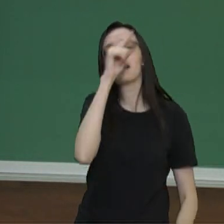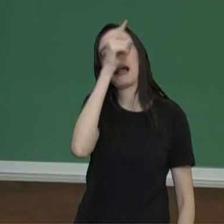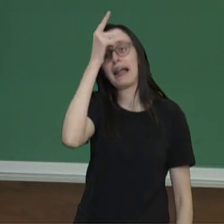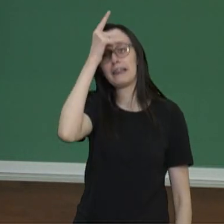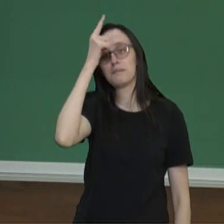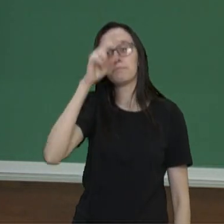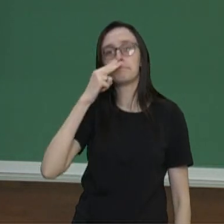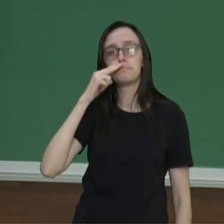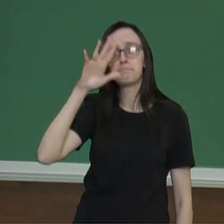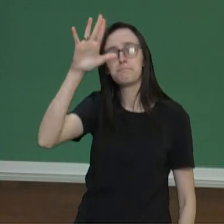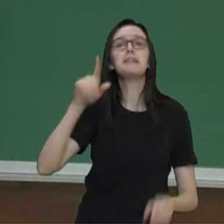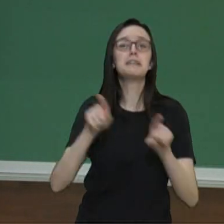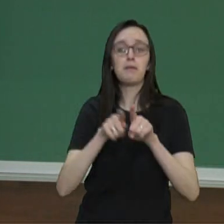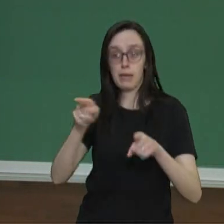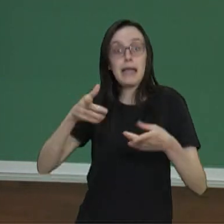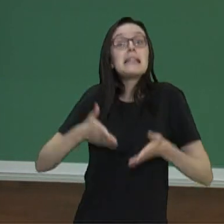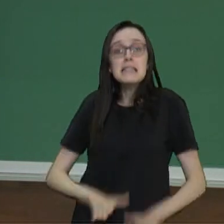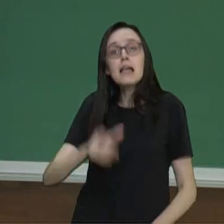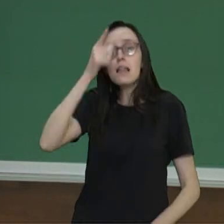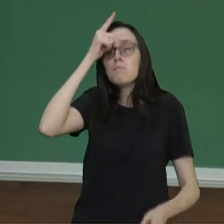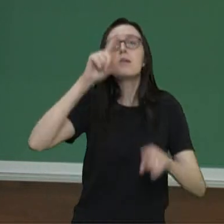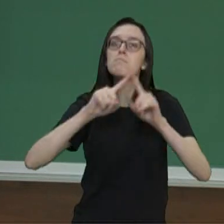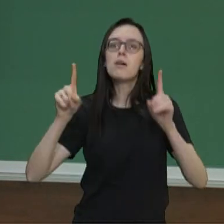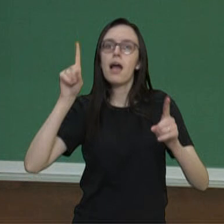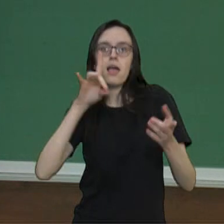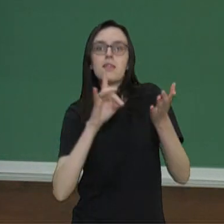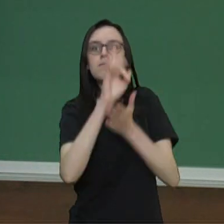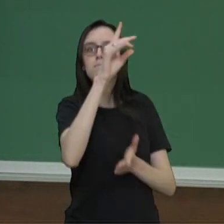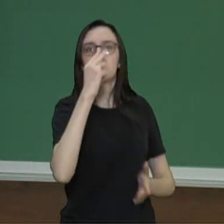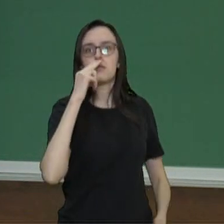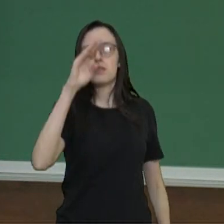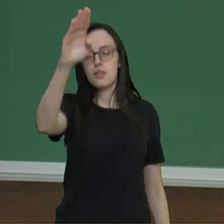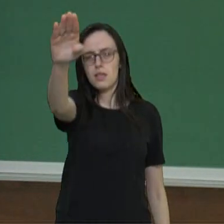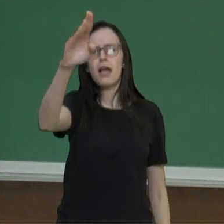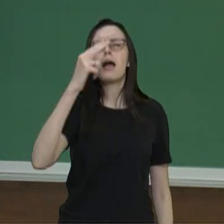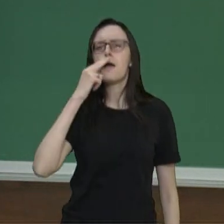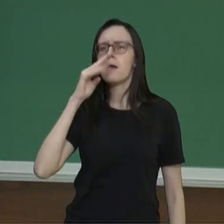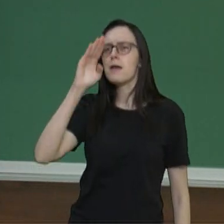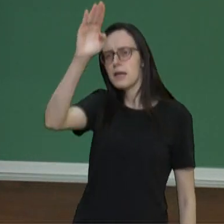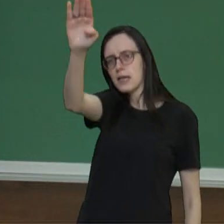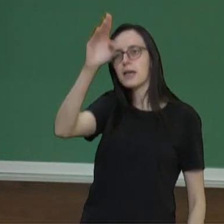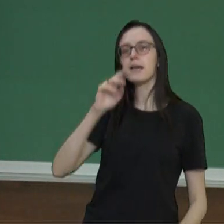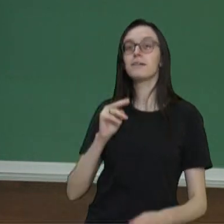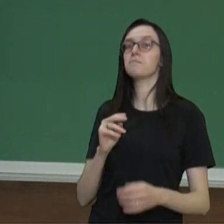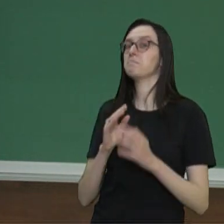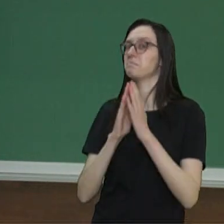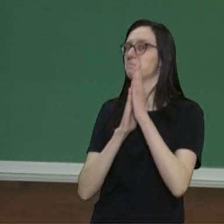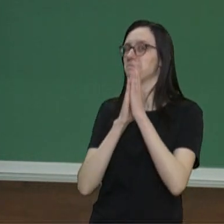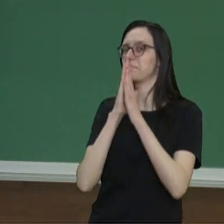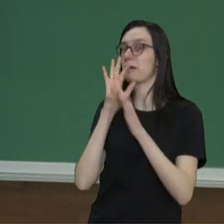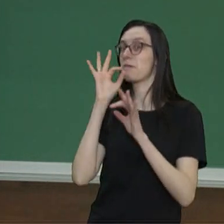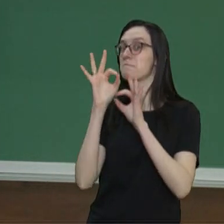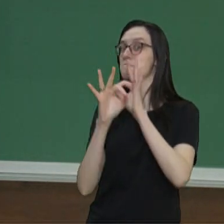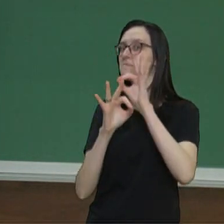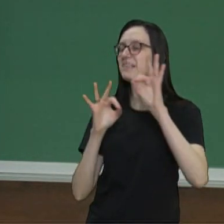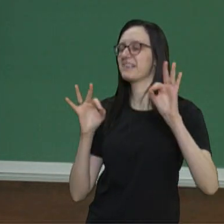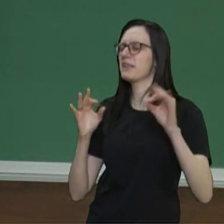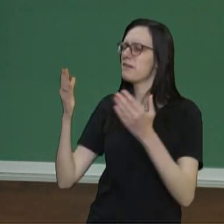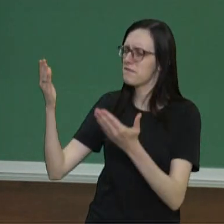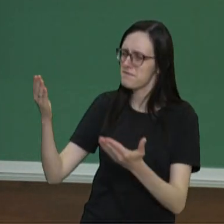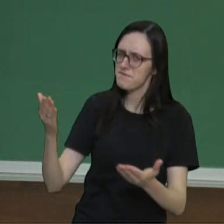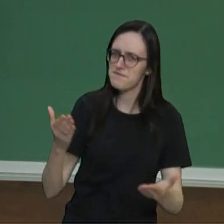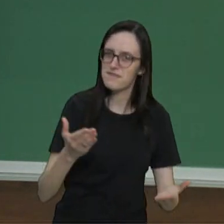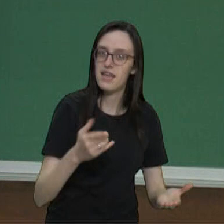era do Adolf Hitler, que a gente vai falar mais para frente. O Hitler entende isso como um presente, então ele recebe